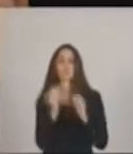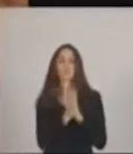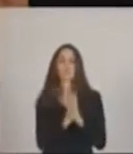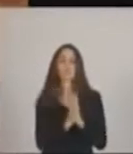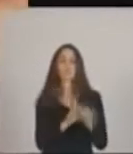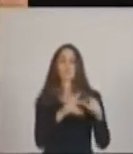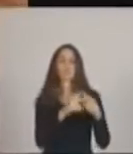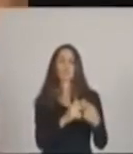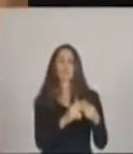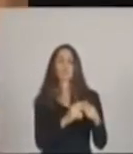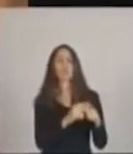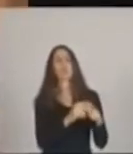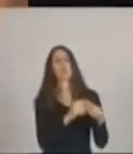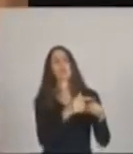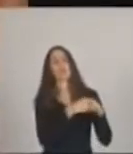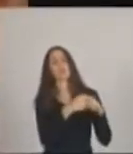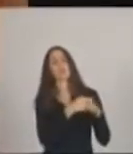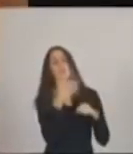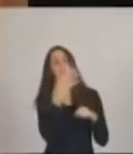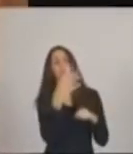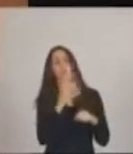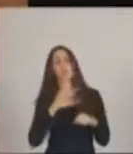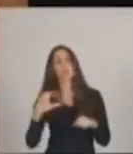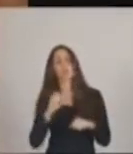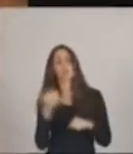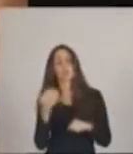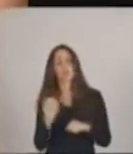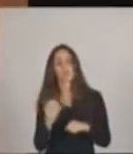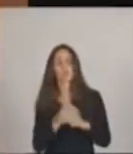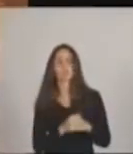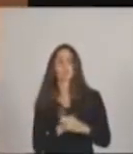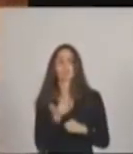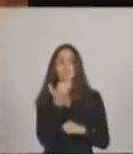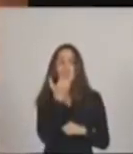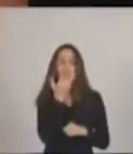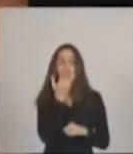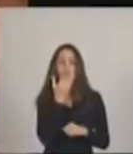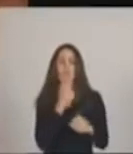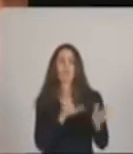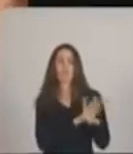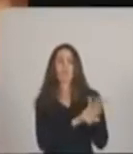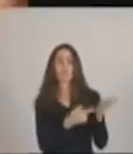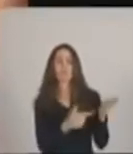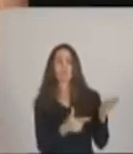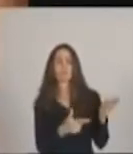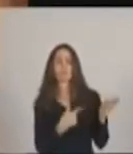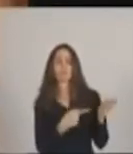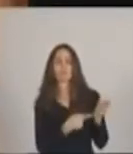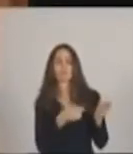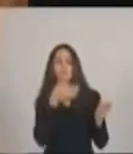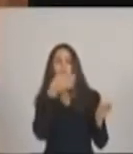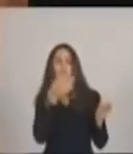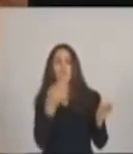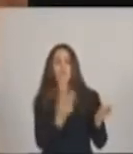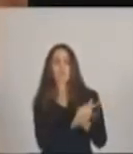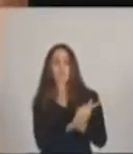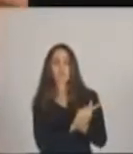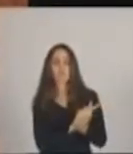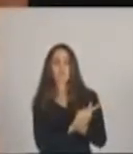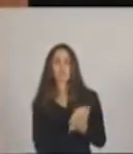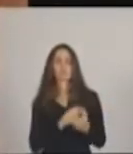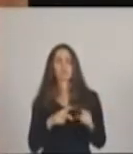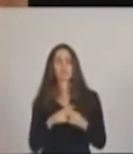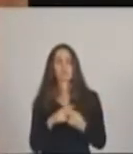artigo 4º, parágrafo 10 do artigo 4º. É porque eu não estava com a lei na mão e eu citei errado. Gostaria de fazer